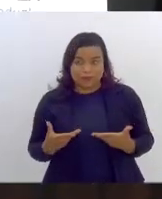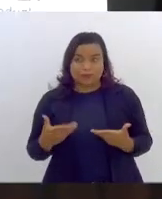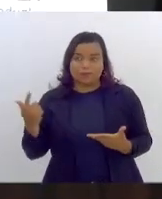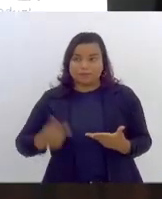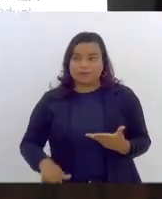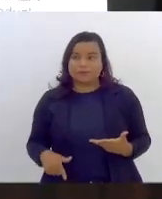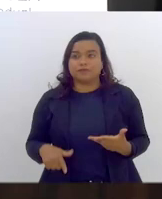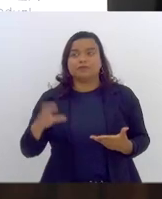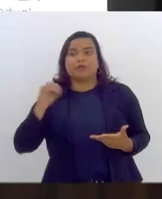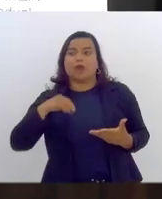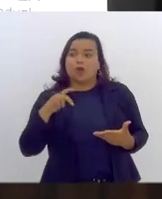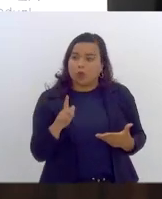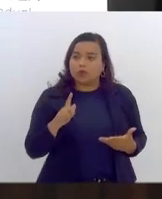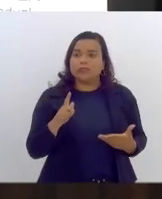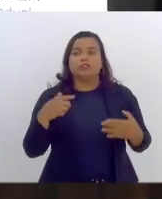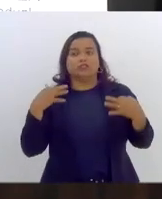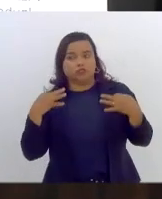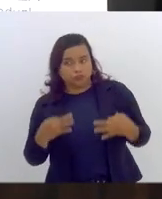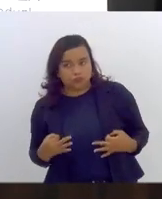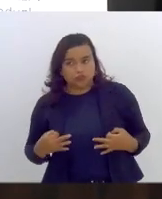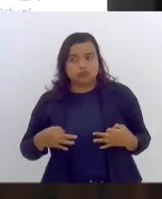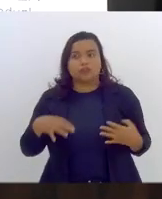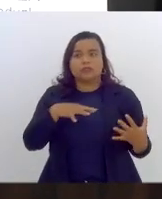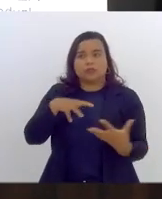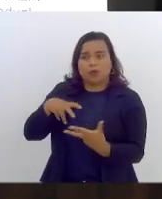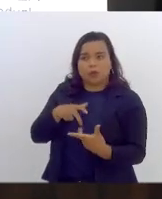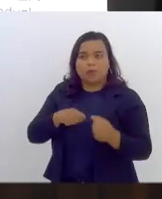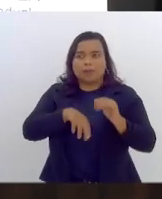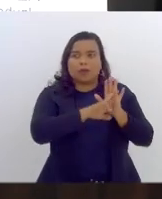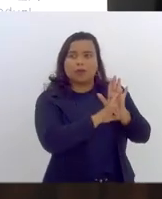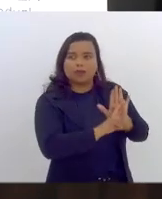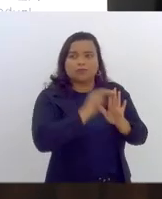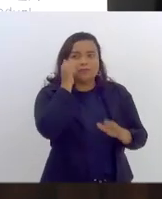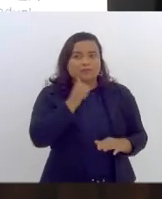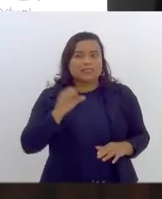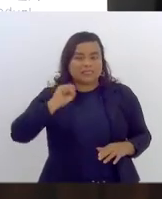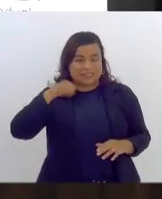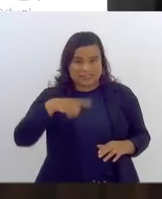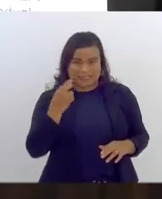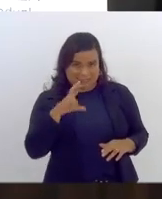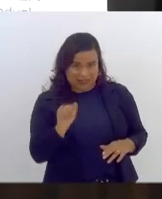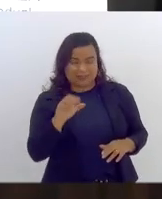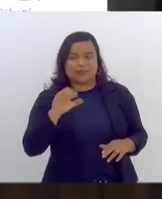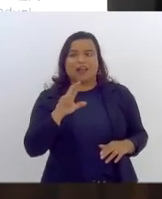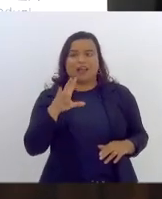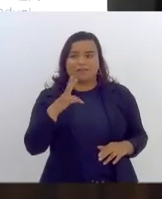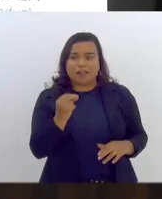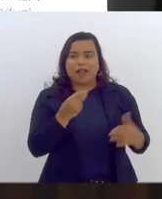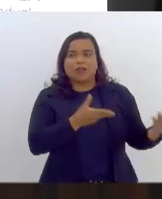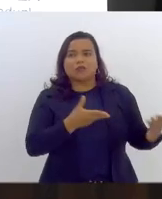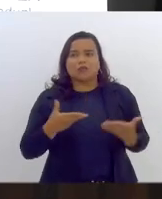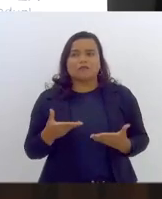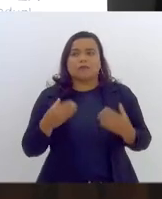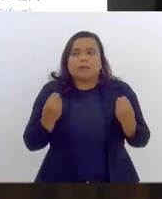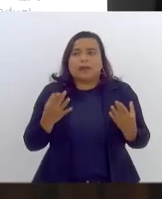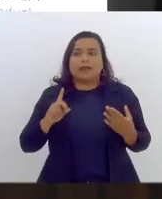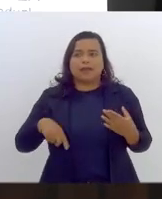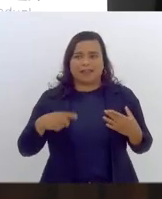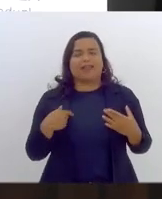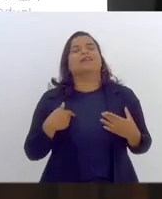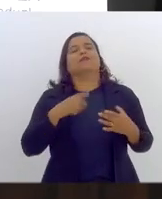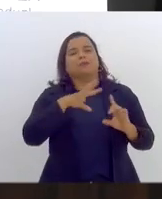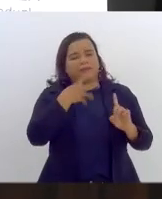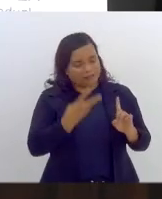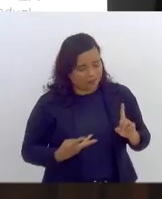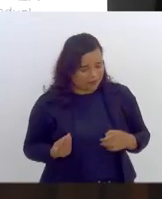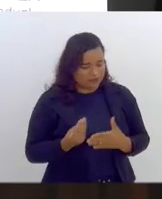a ONG Justiça Global, representada pela querida Sandra Carvalho, para receber a nossa homenagem,